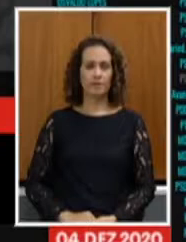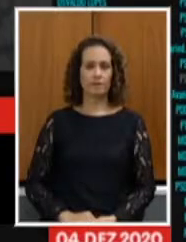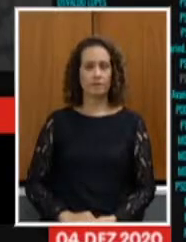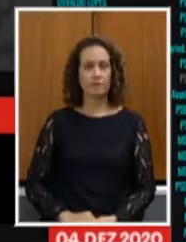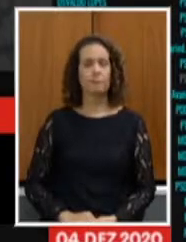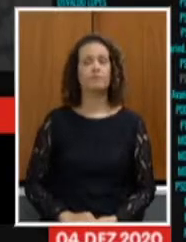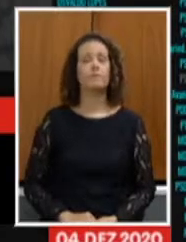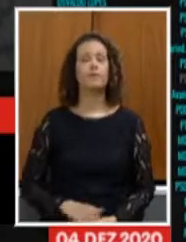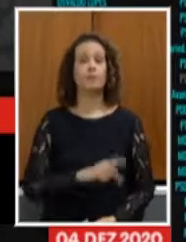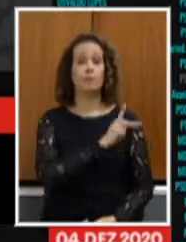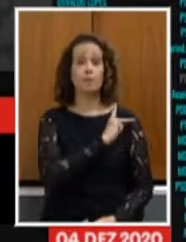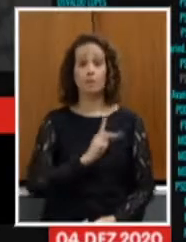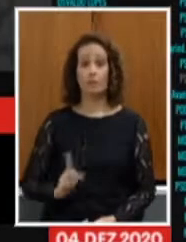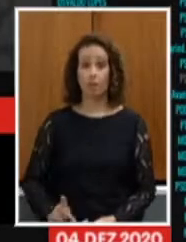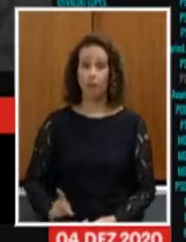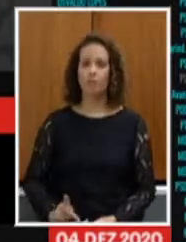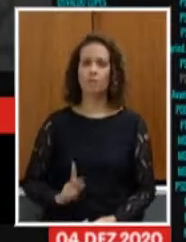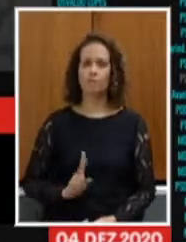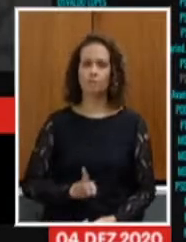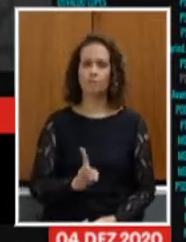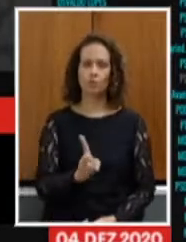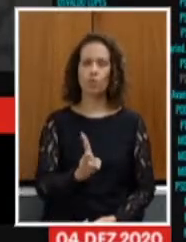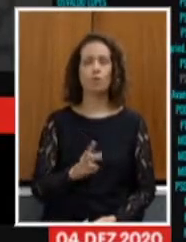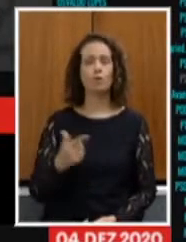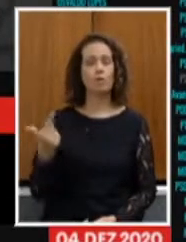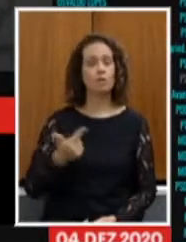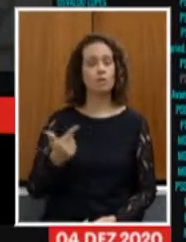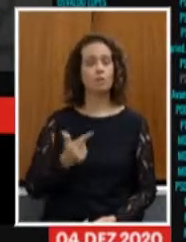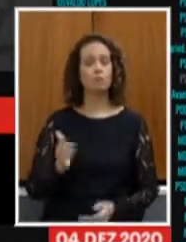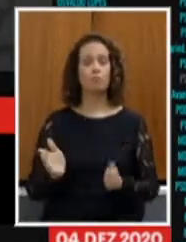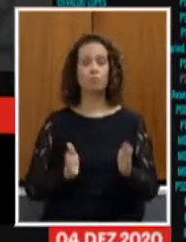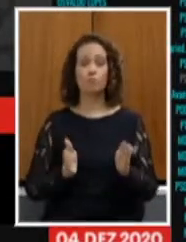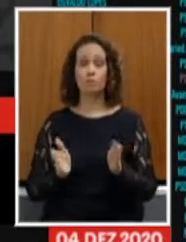A presidência vai proceder à segunda chamada de